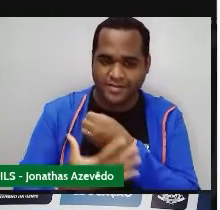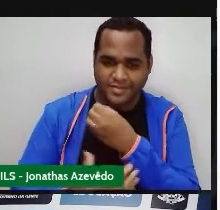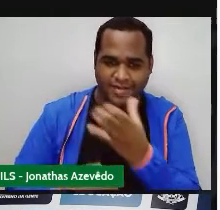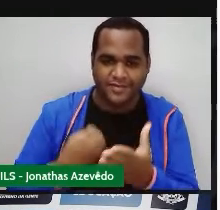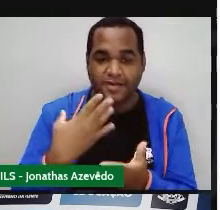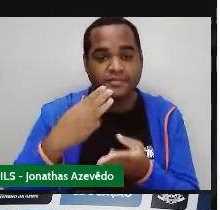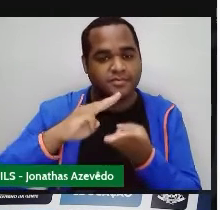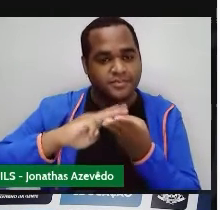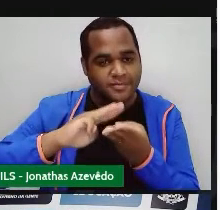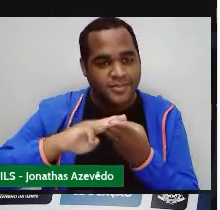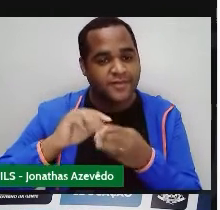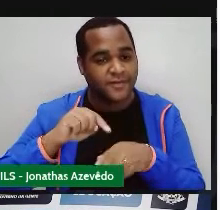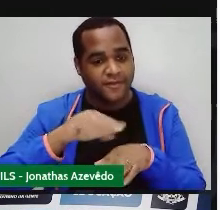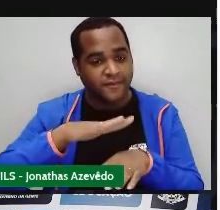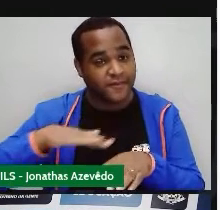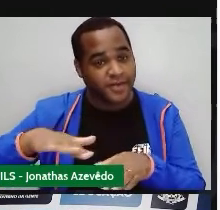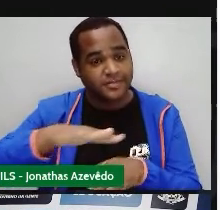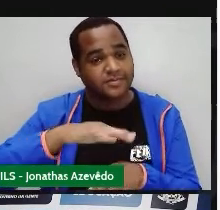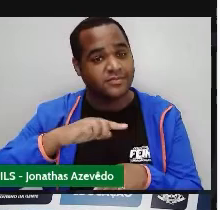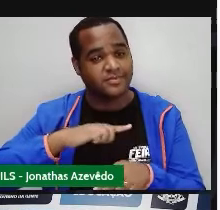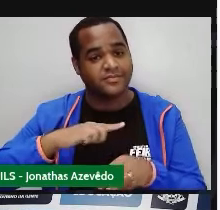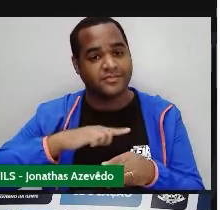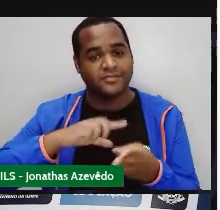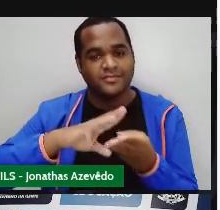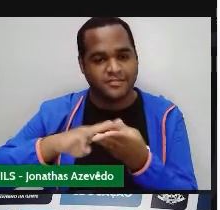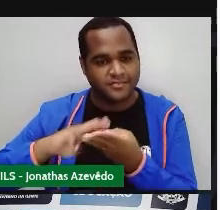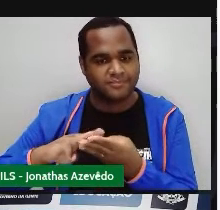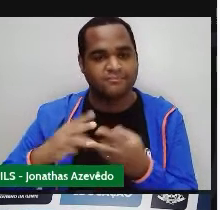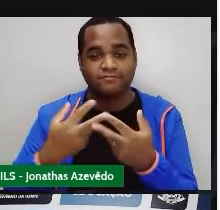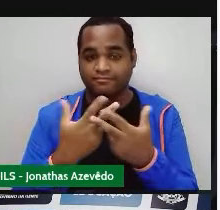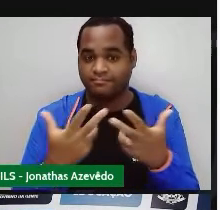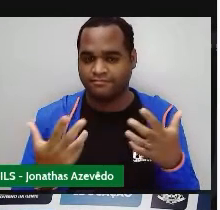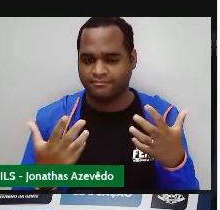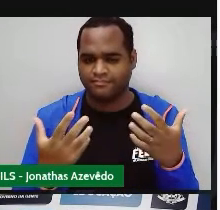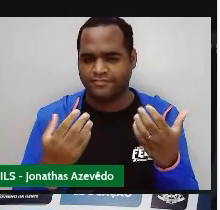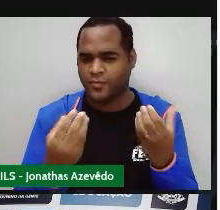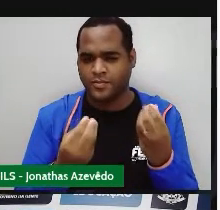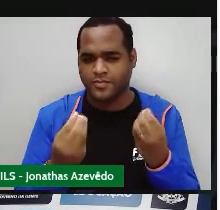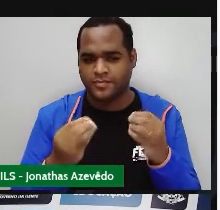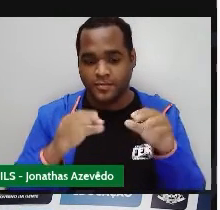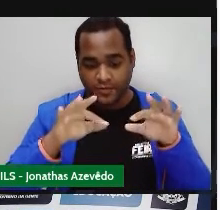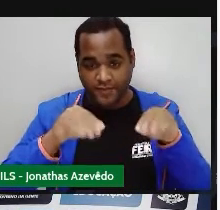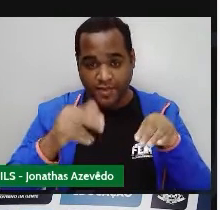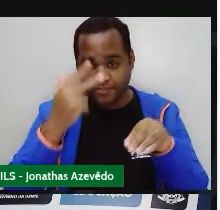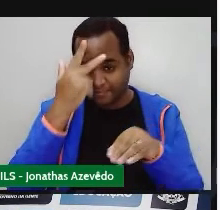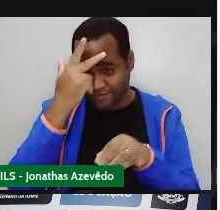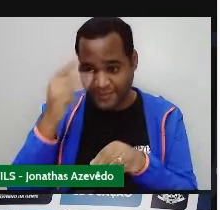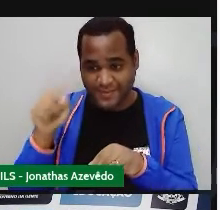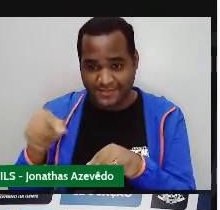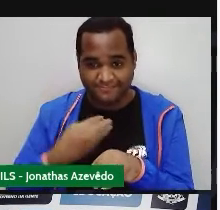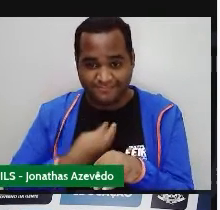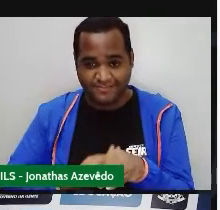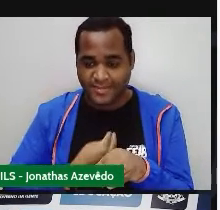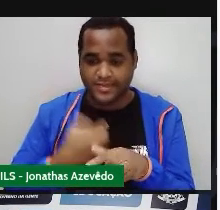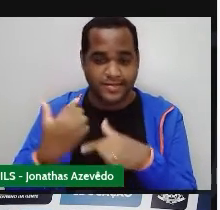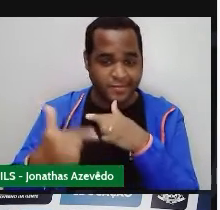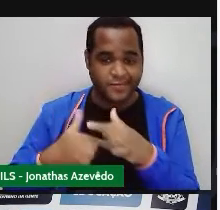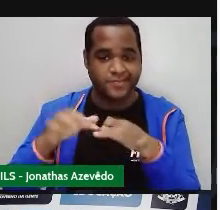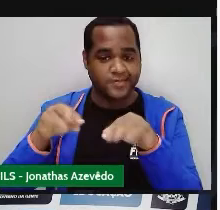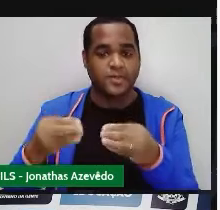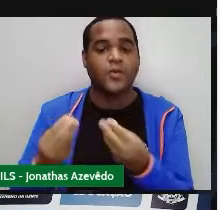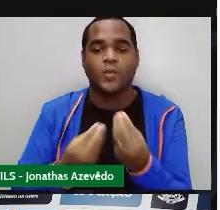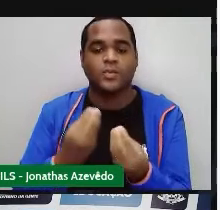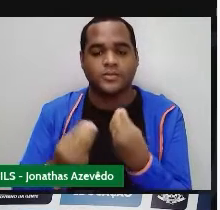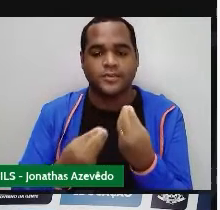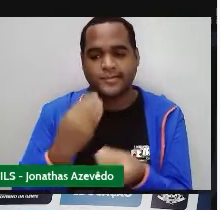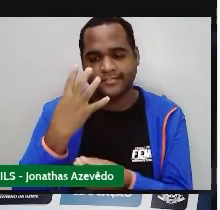na matemática né em várias áreas da Matemática Ele trouxe suas contribuições mais no final da sua carreira né ele se interessou